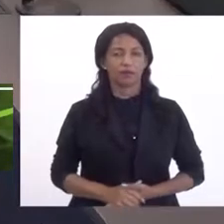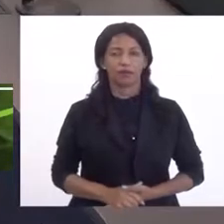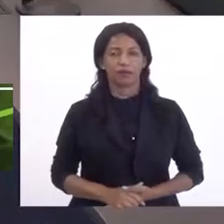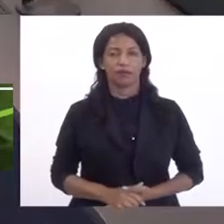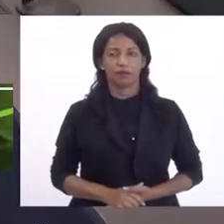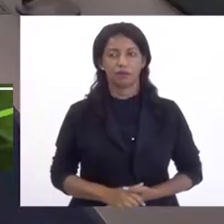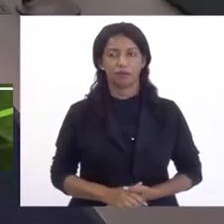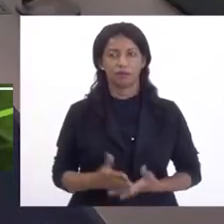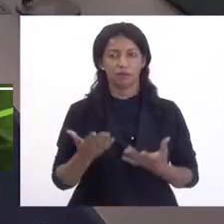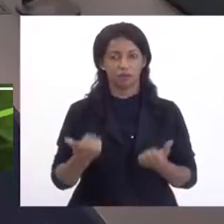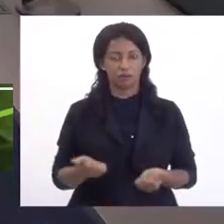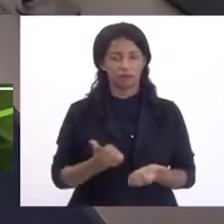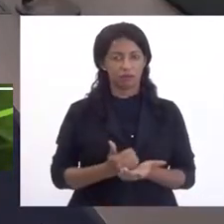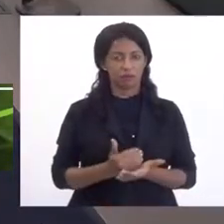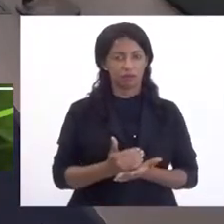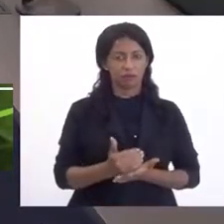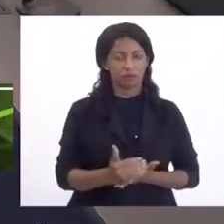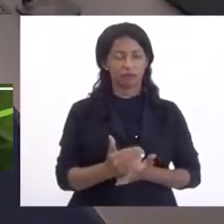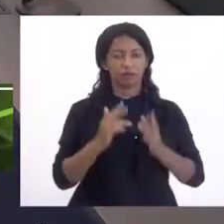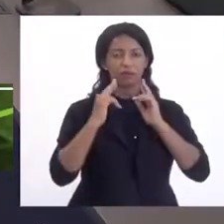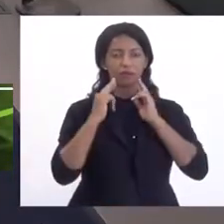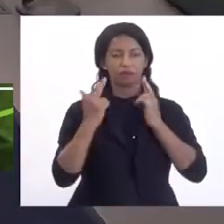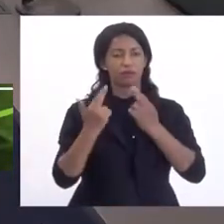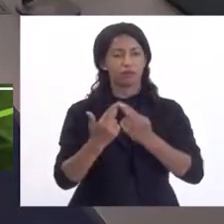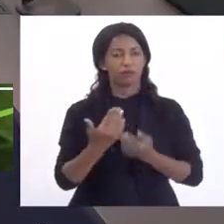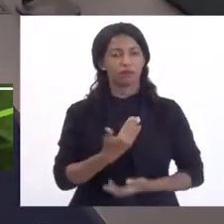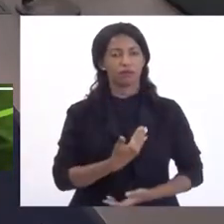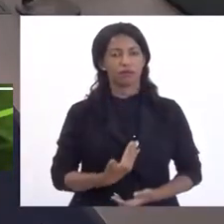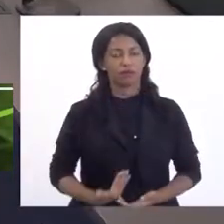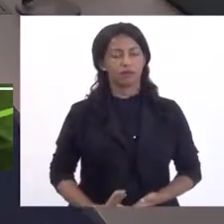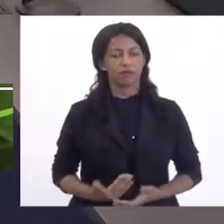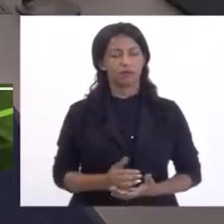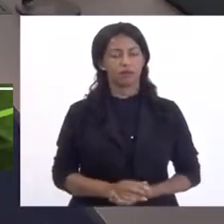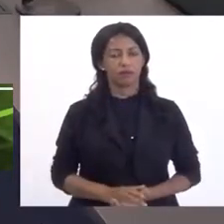É, vamos começar mais uma audiência pública.